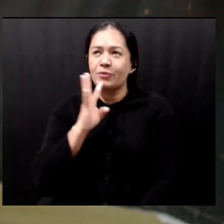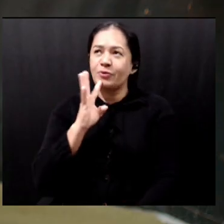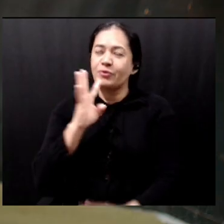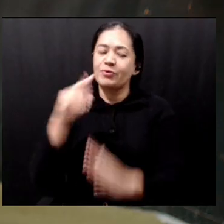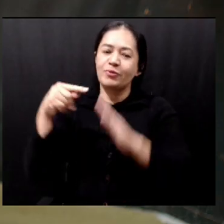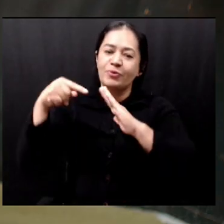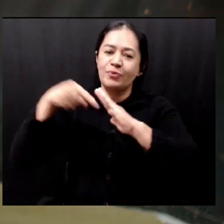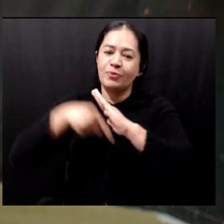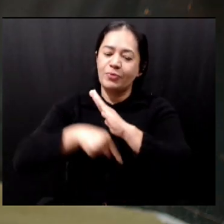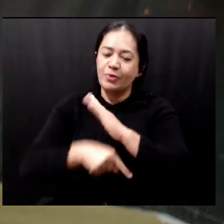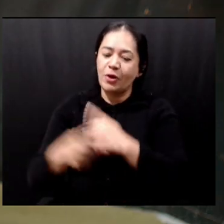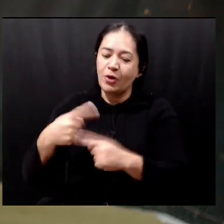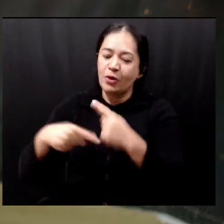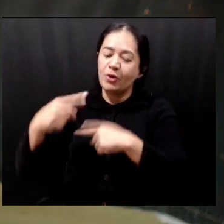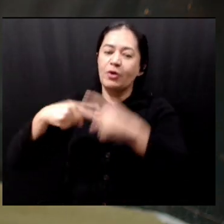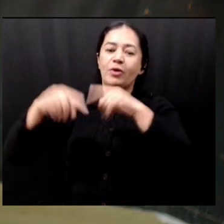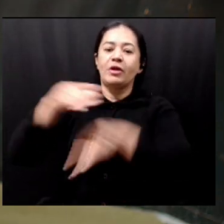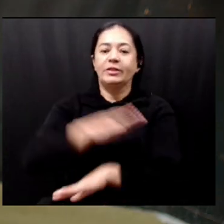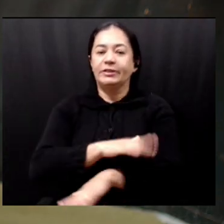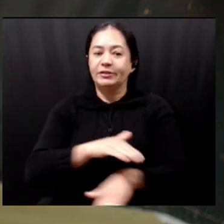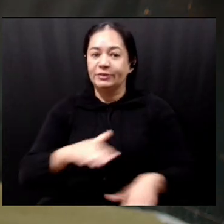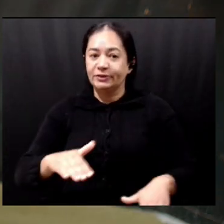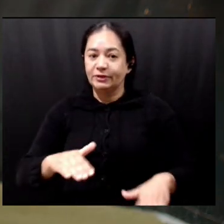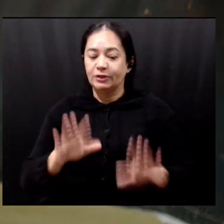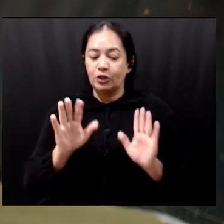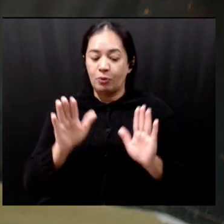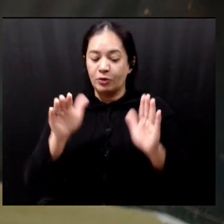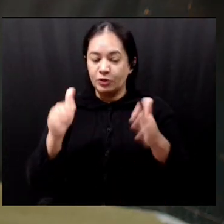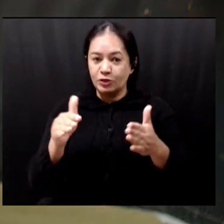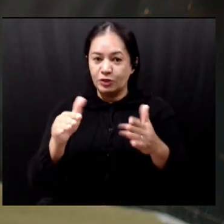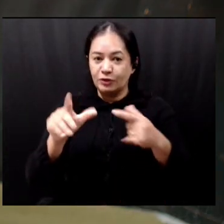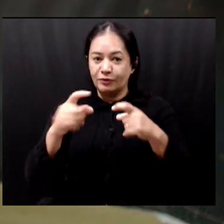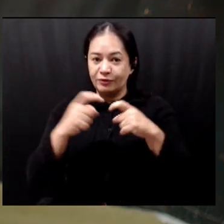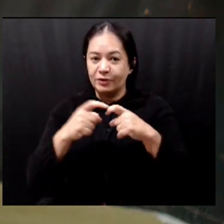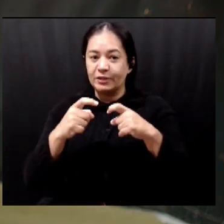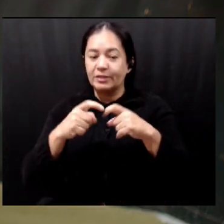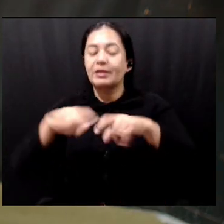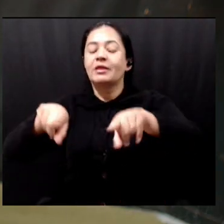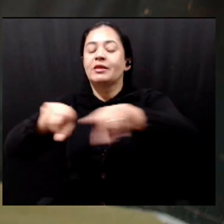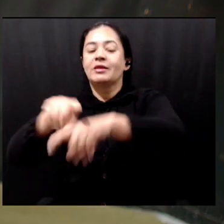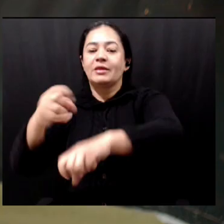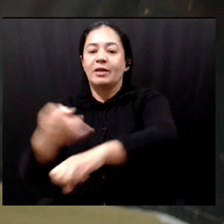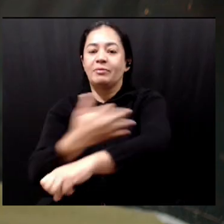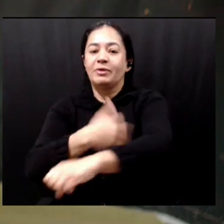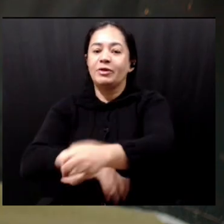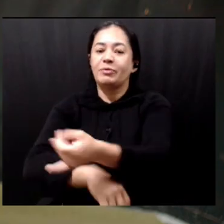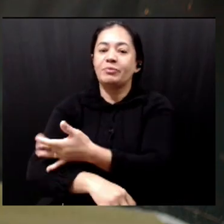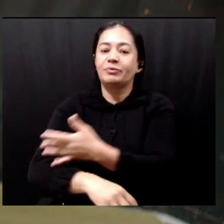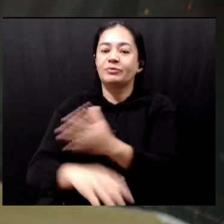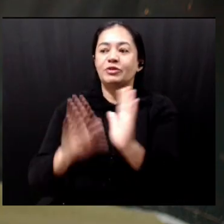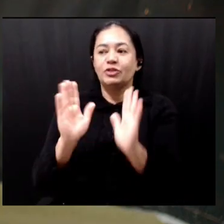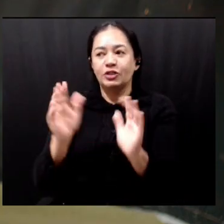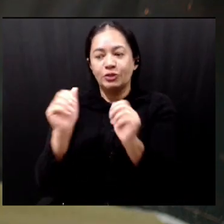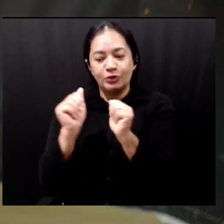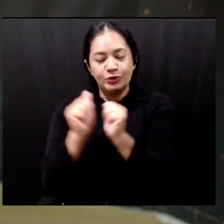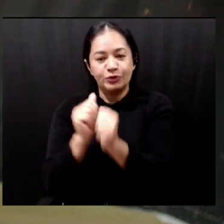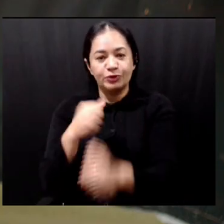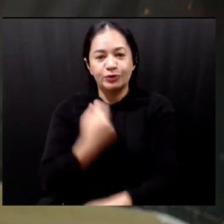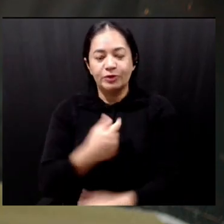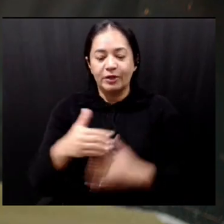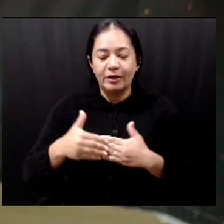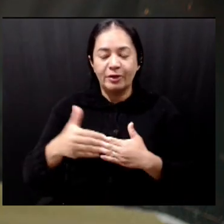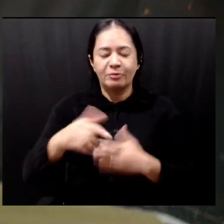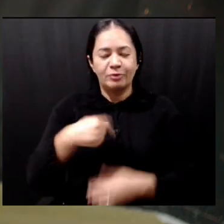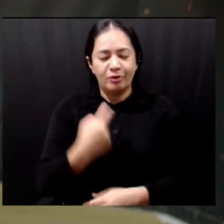infantil, tanto do ponto de vista clínico quanto emocional. Elas já estão conosco, daqui a pouquinho a gente inicia a nossa conversa e eu quero